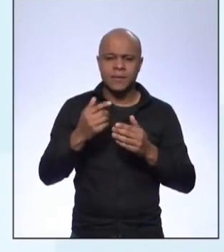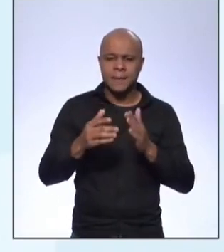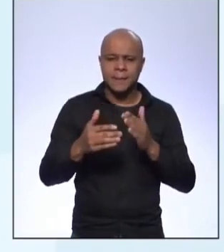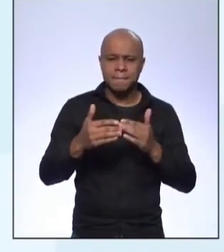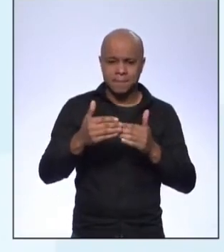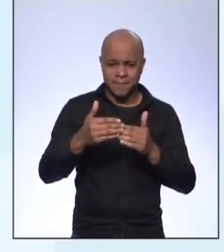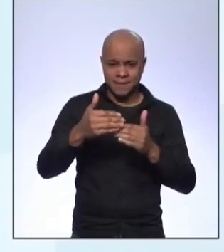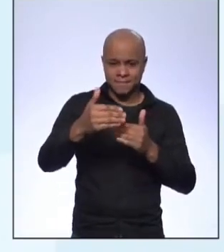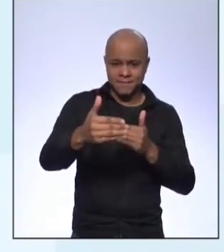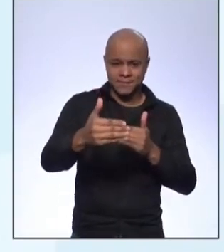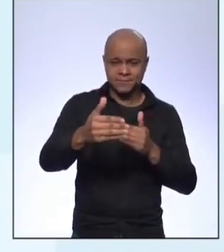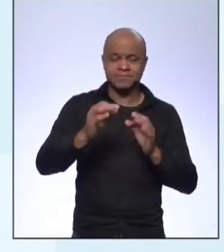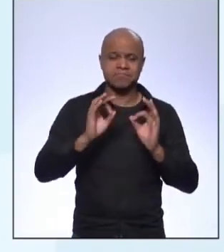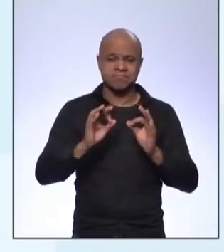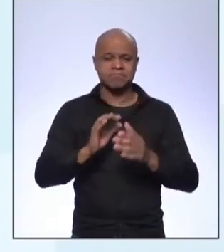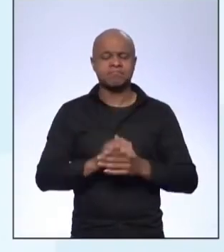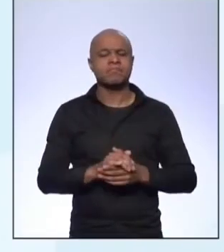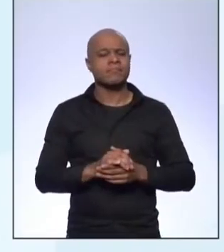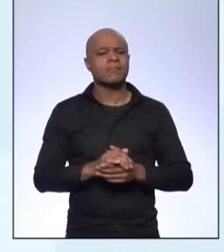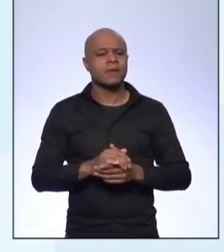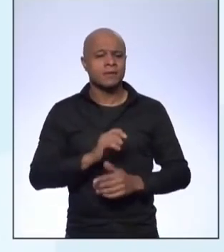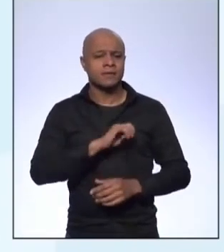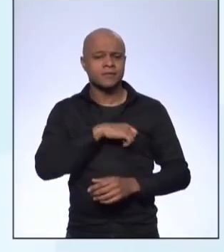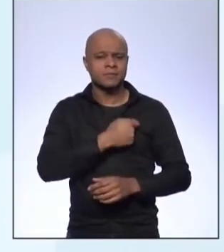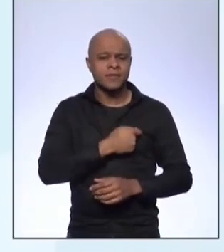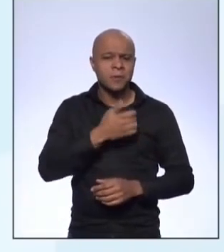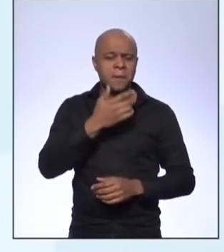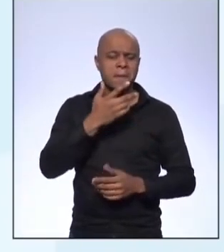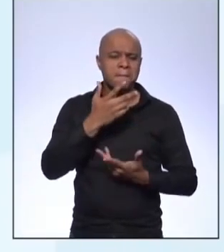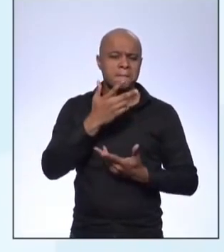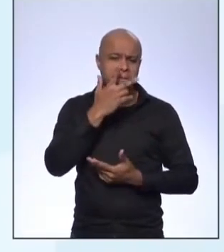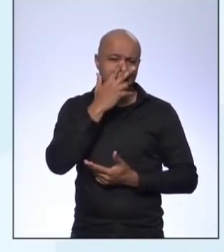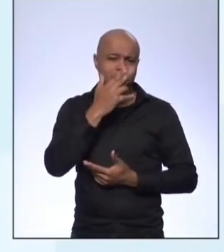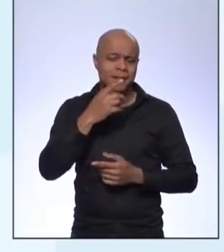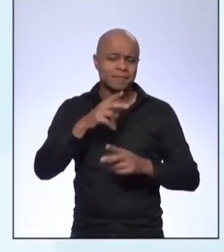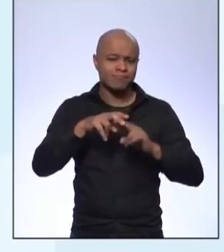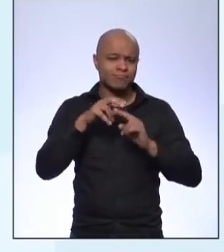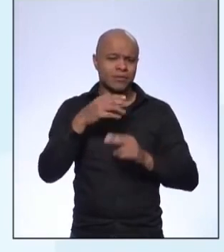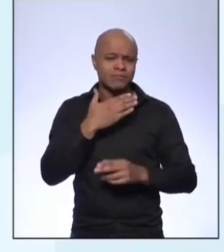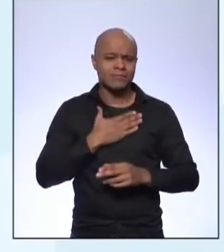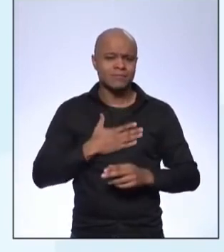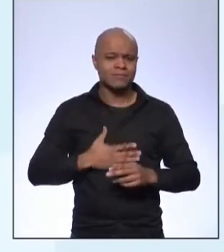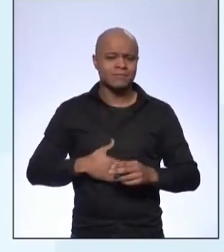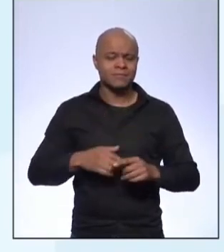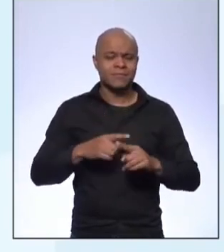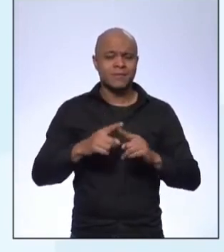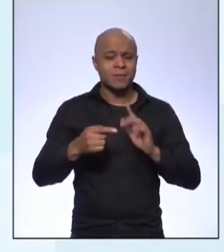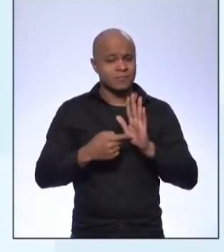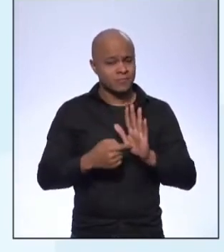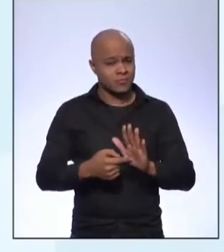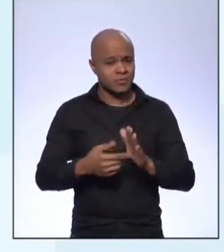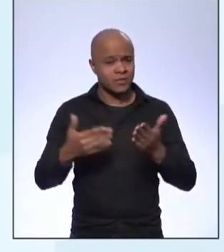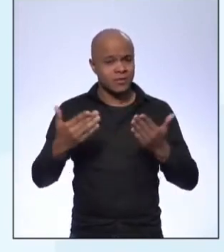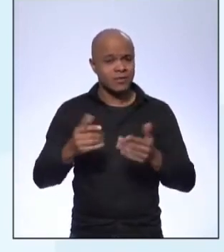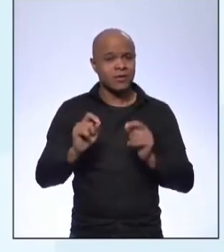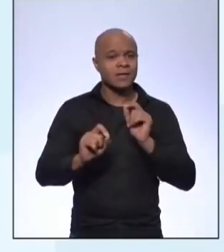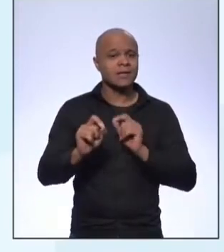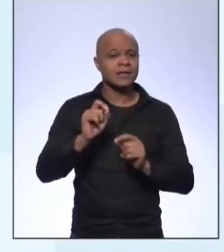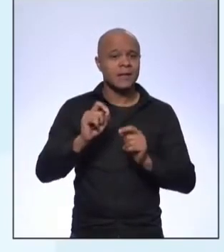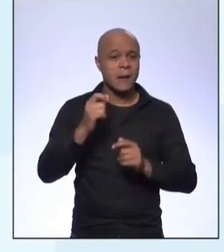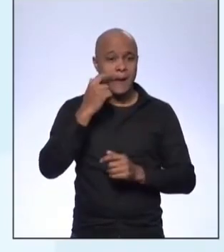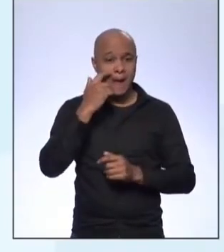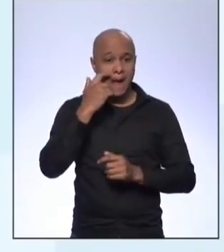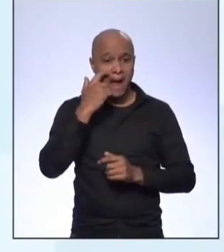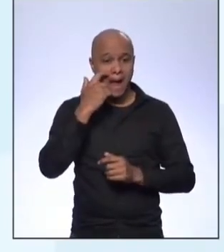né? E são espanhóis pelas vestes. Mas, vamos fazer a revelação para vocês aí,